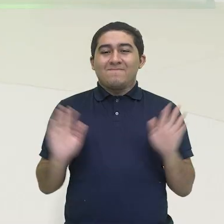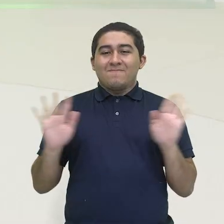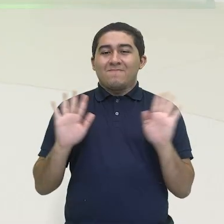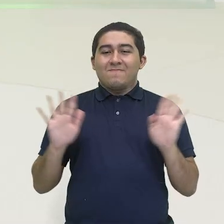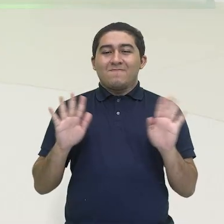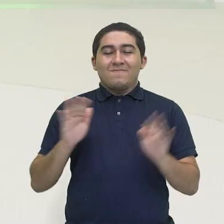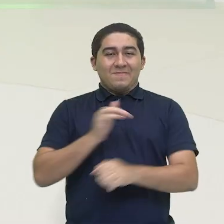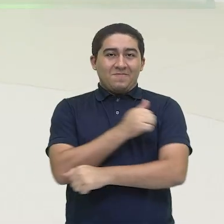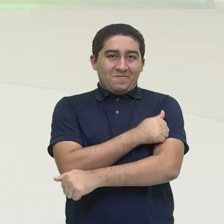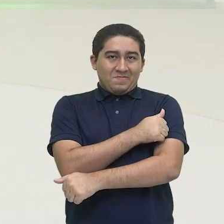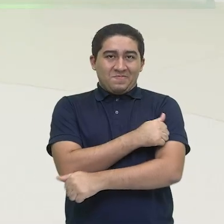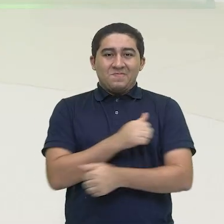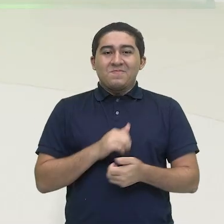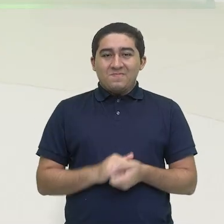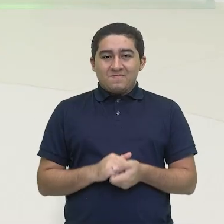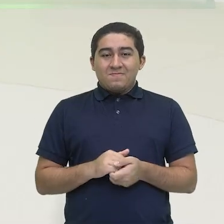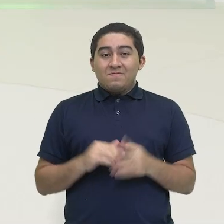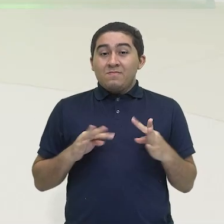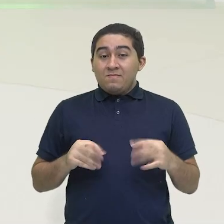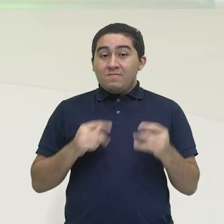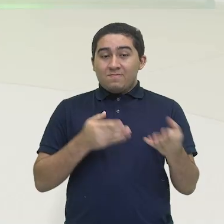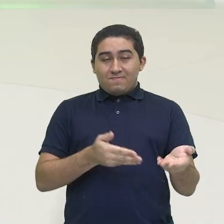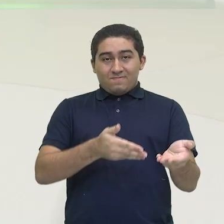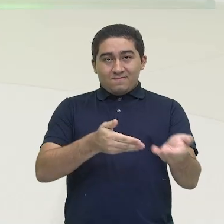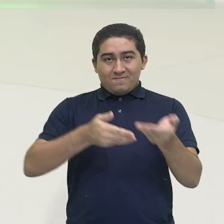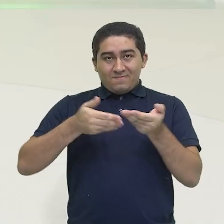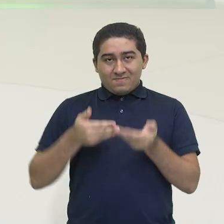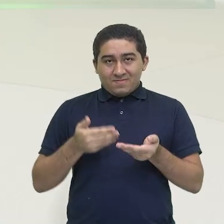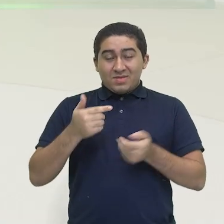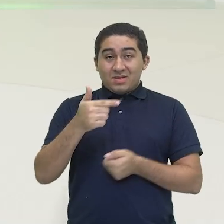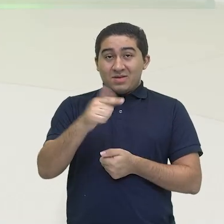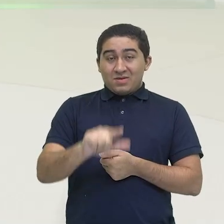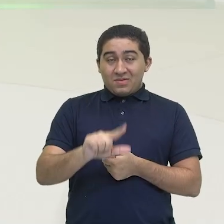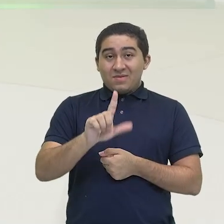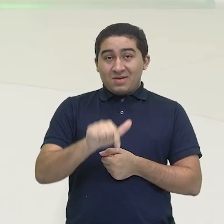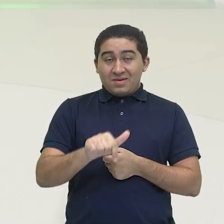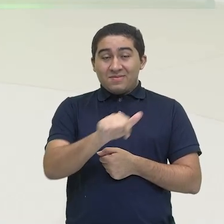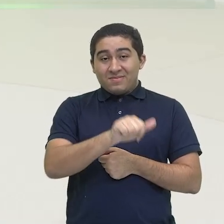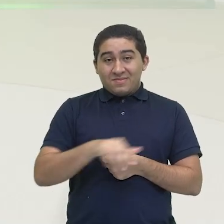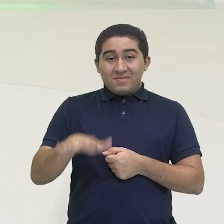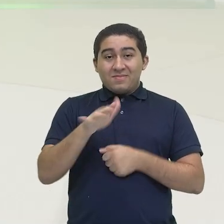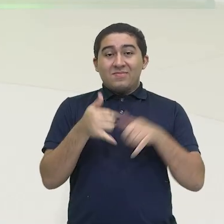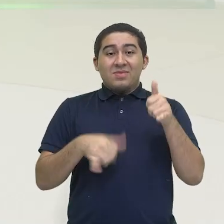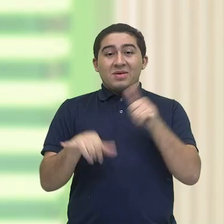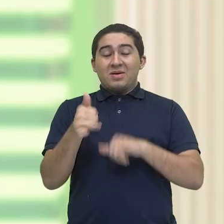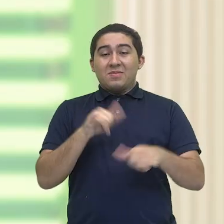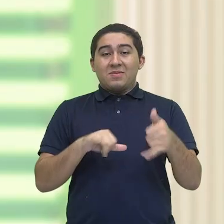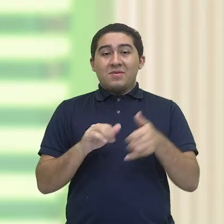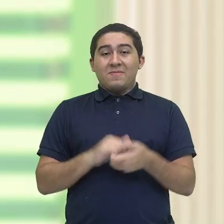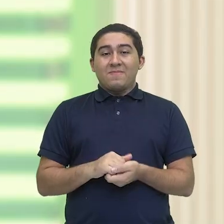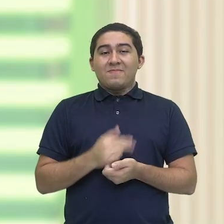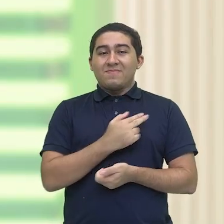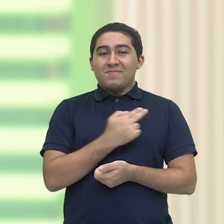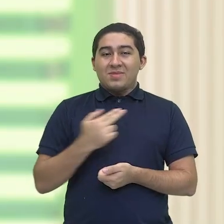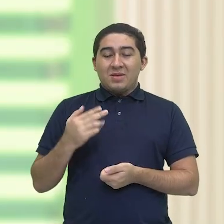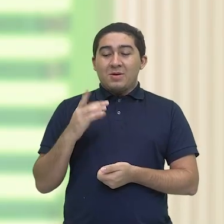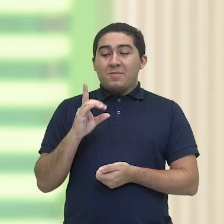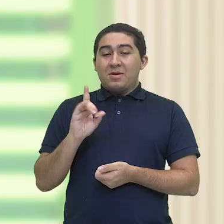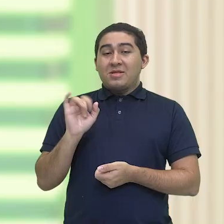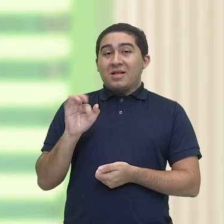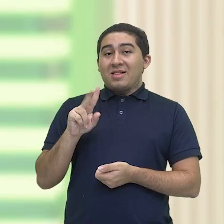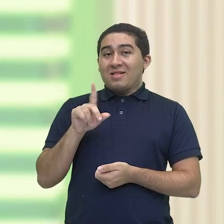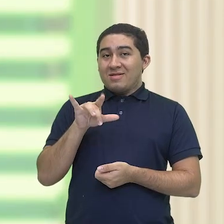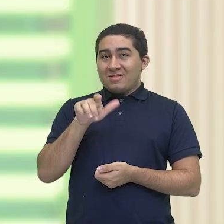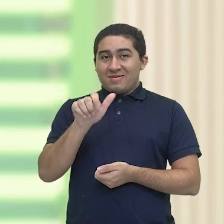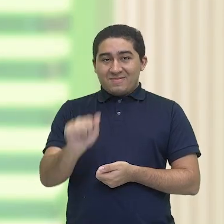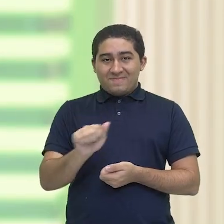queridos estudantes, sejam todos bem-vindos novamente ao Universo da Química. Eu sou a professora